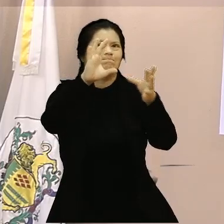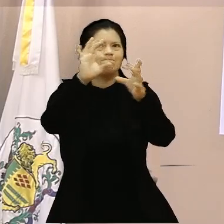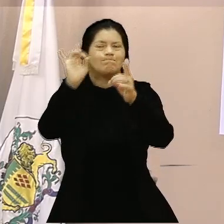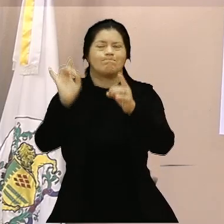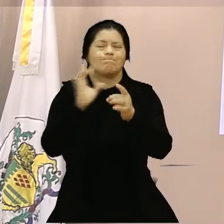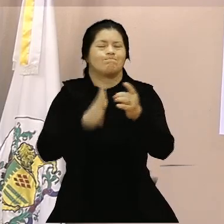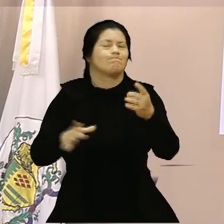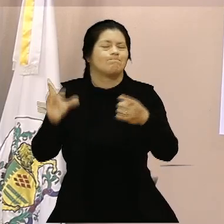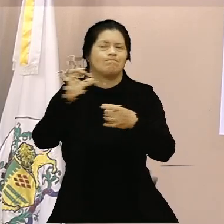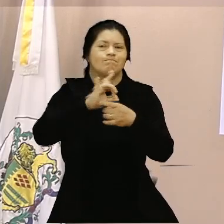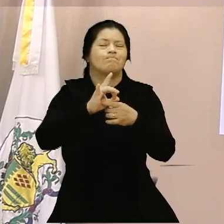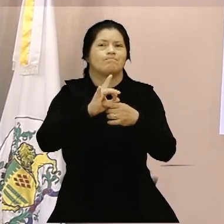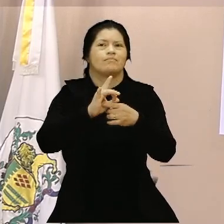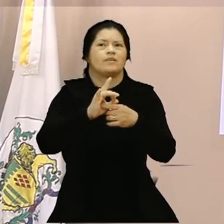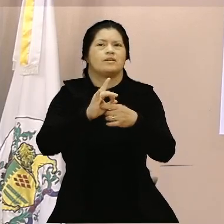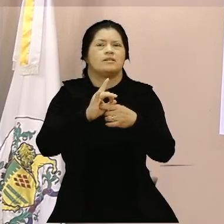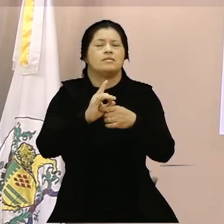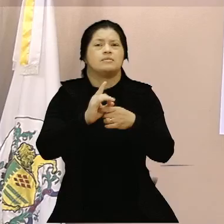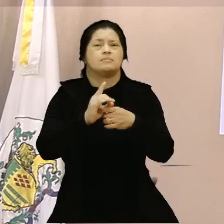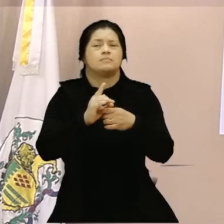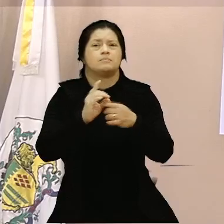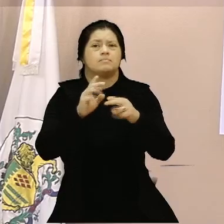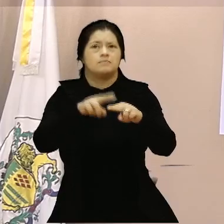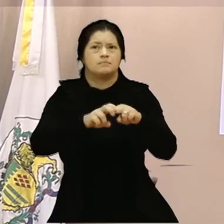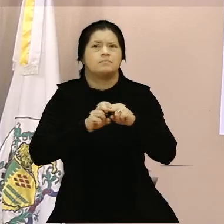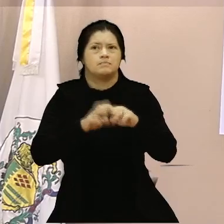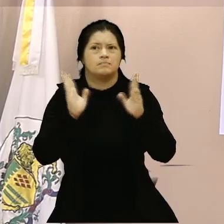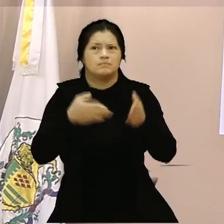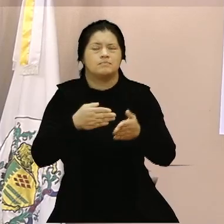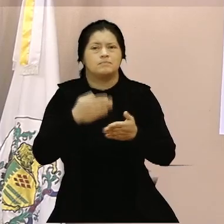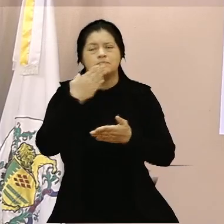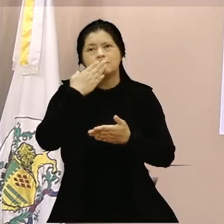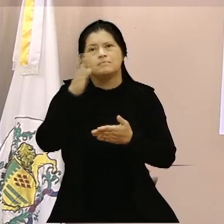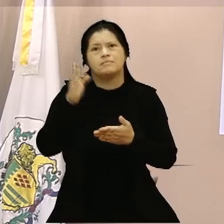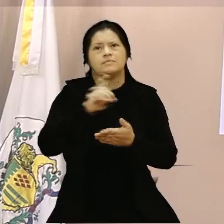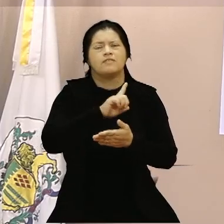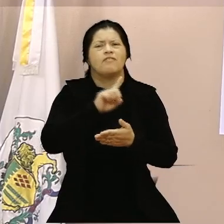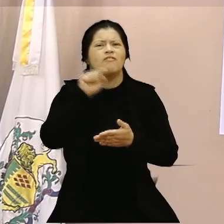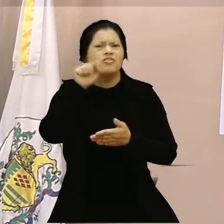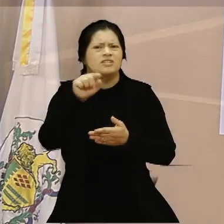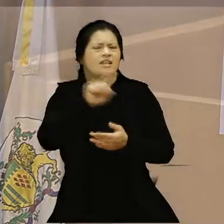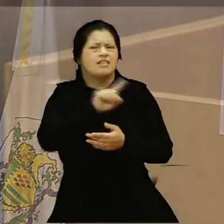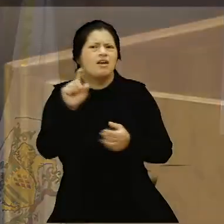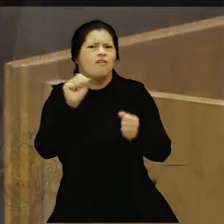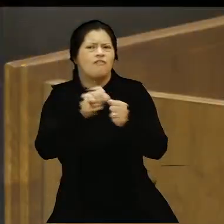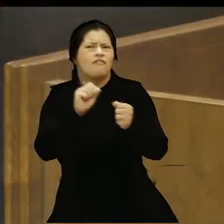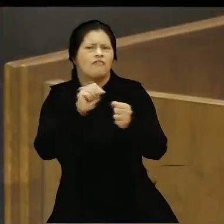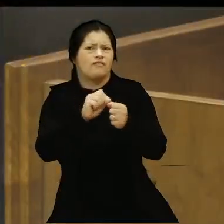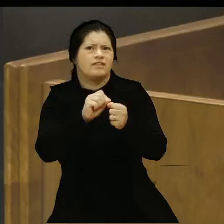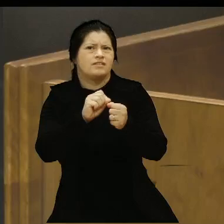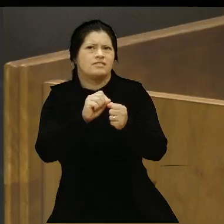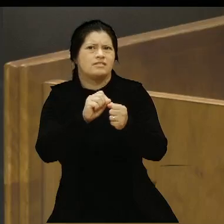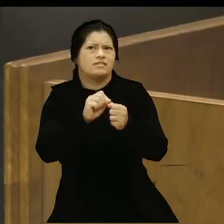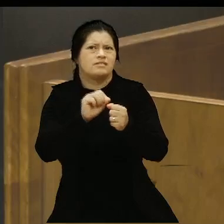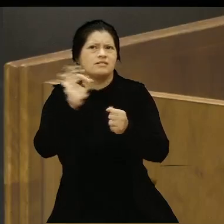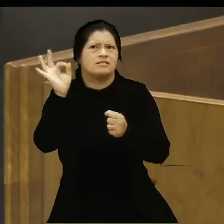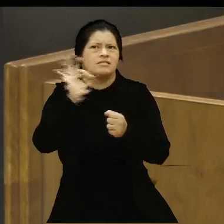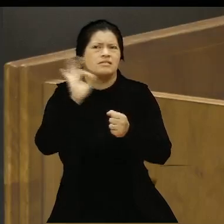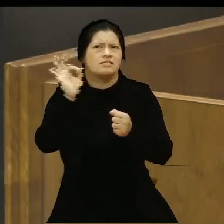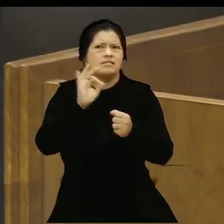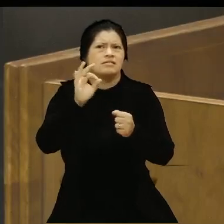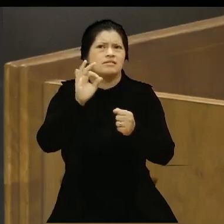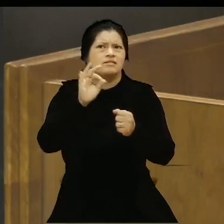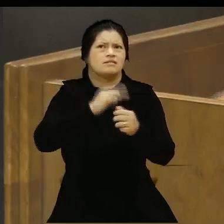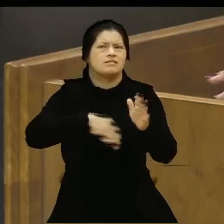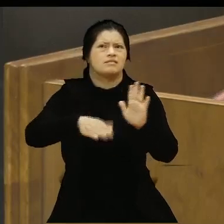integralidade. Então, esse é o meu apelo aqui, mais uma vez. Se você não fez a sua declaração, se fez, dá para fazer retificativa, só para